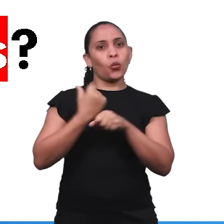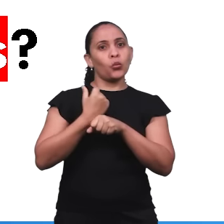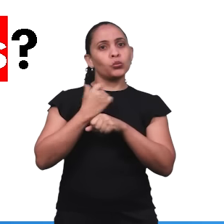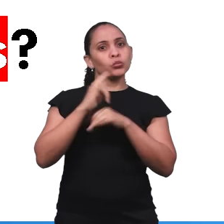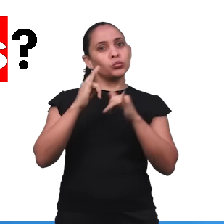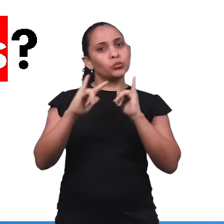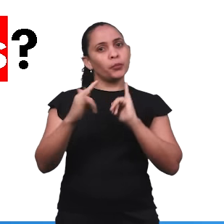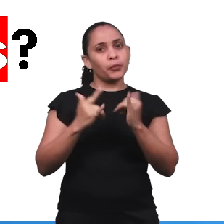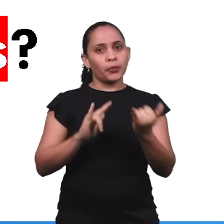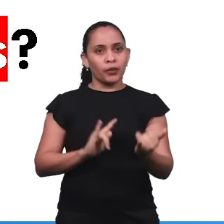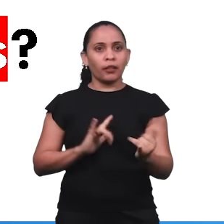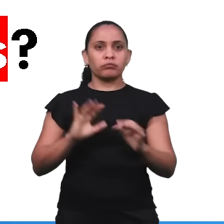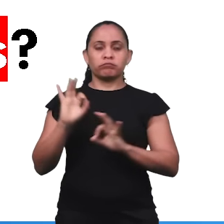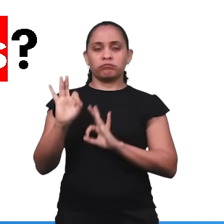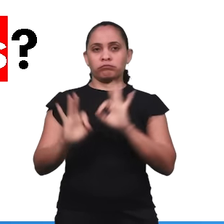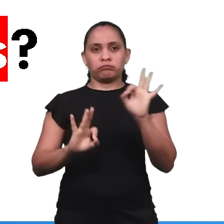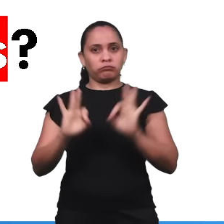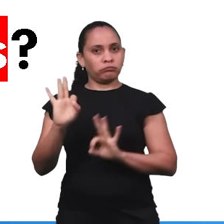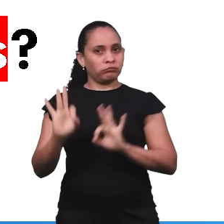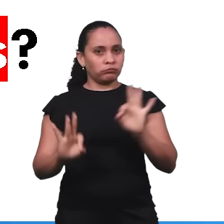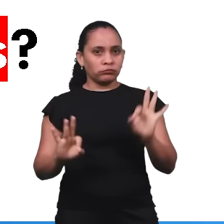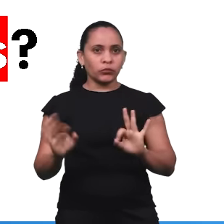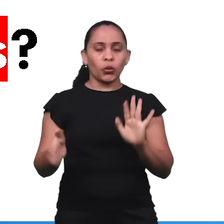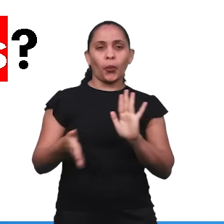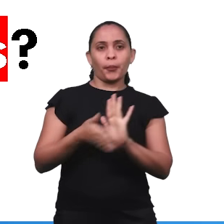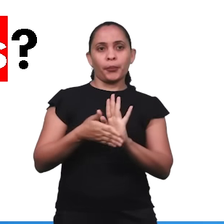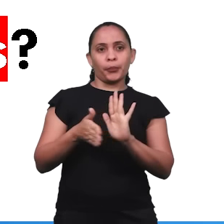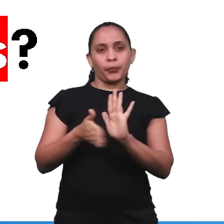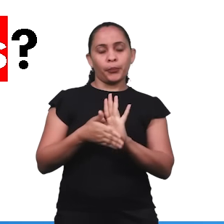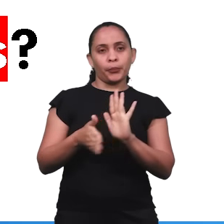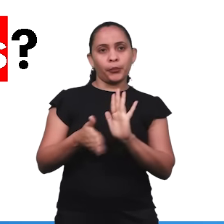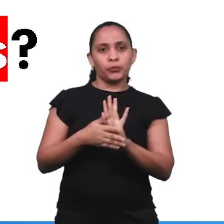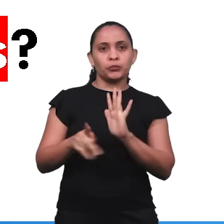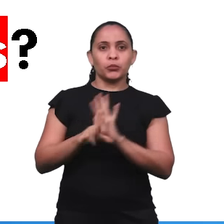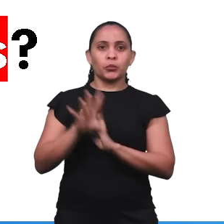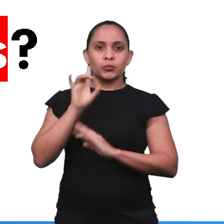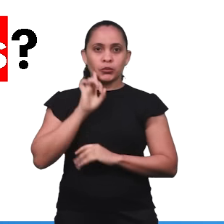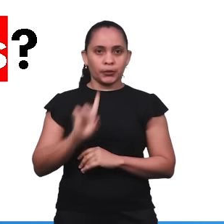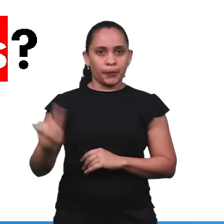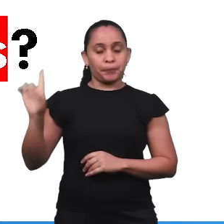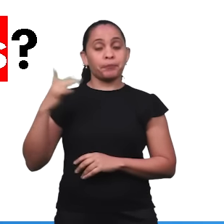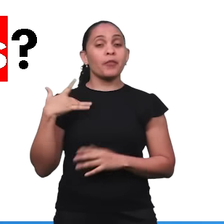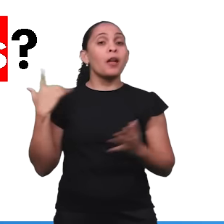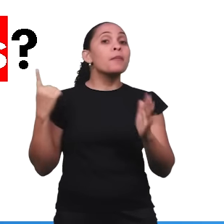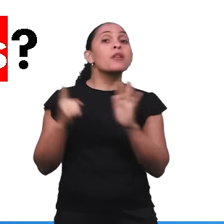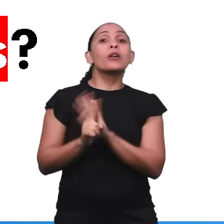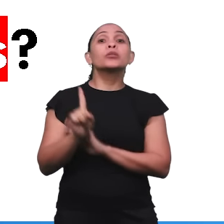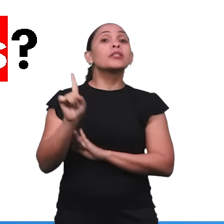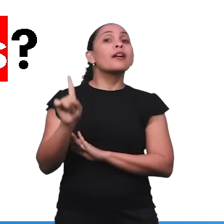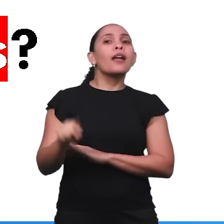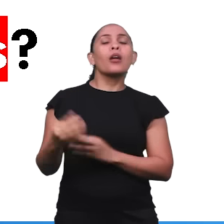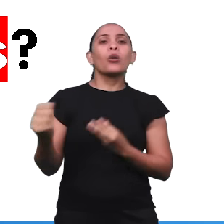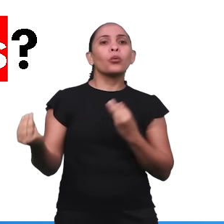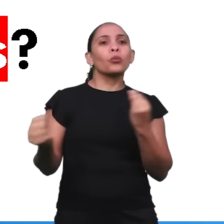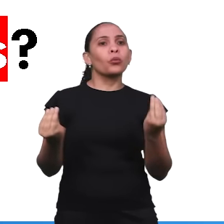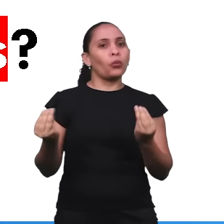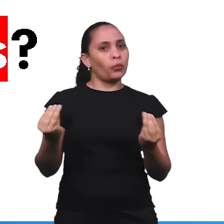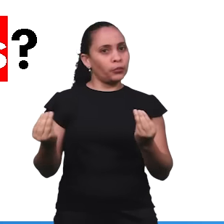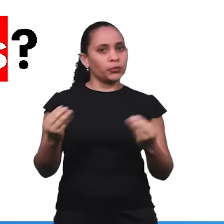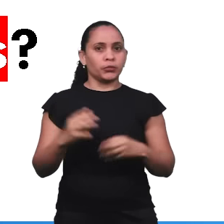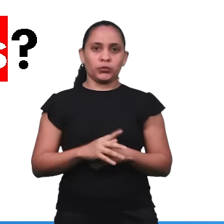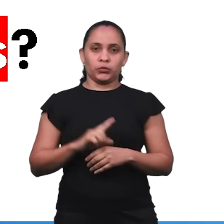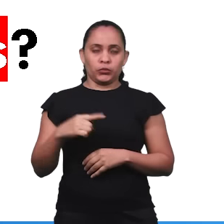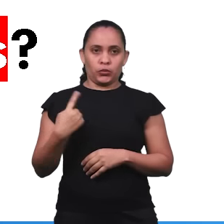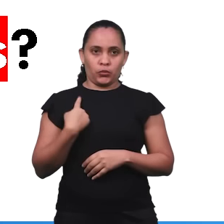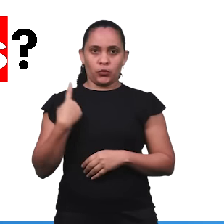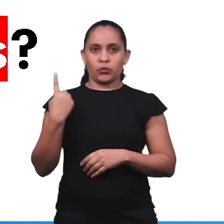do tabernáculo fosse feita conforme projeto celestial. A pergunta é: como executar o